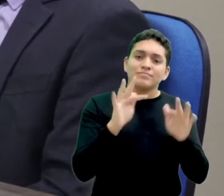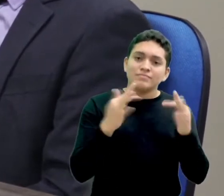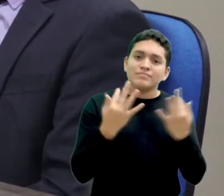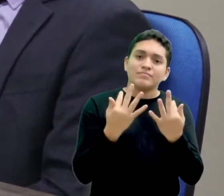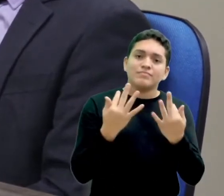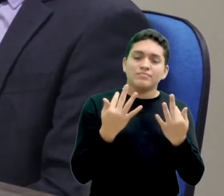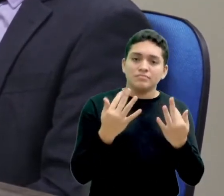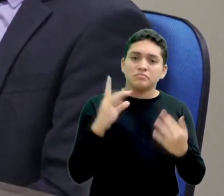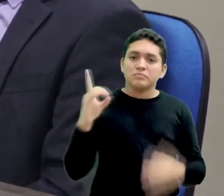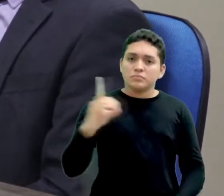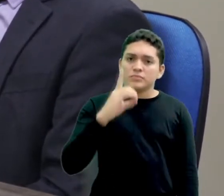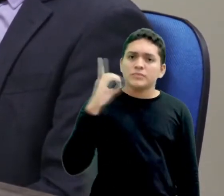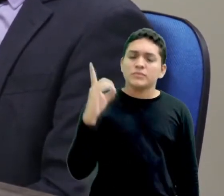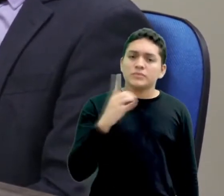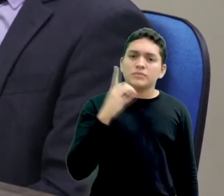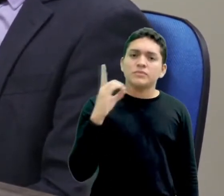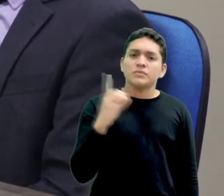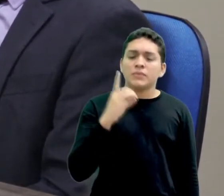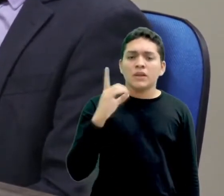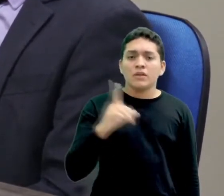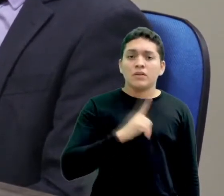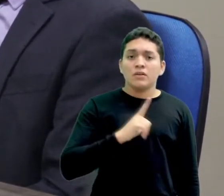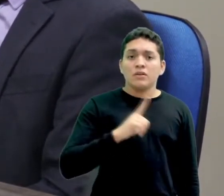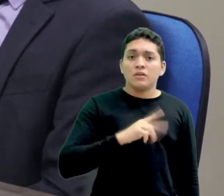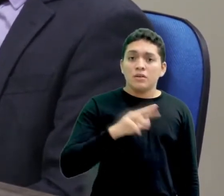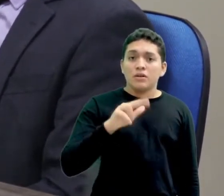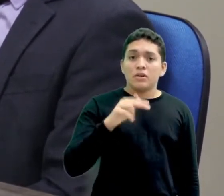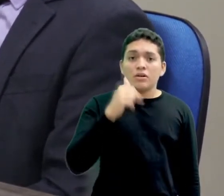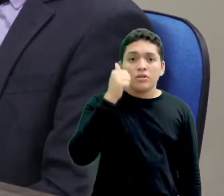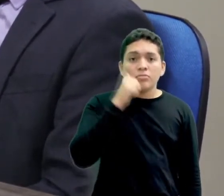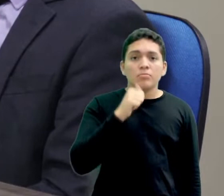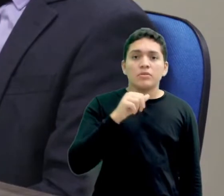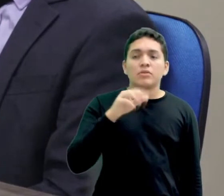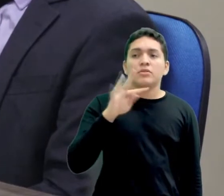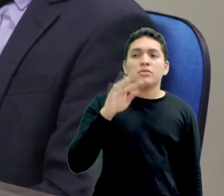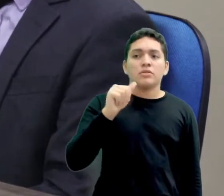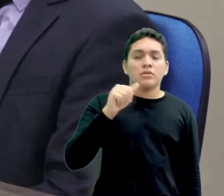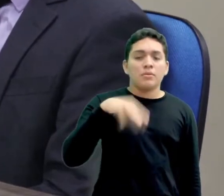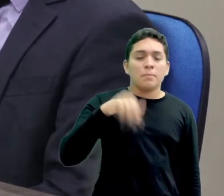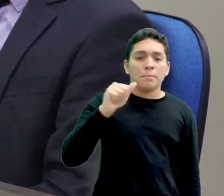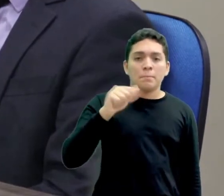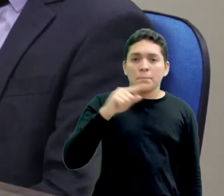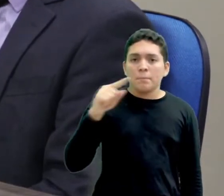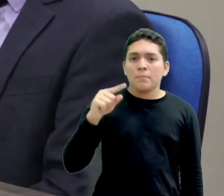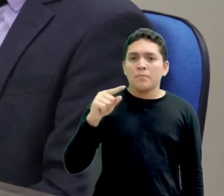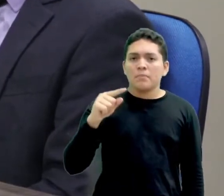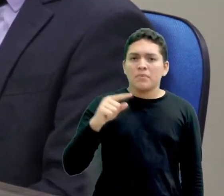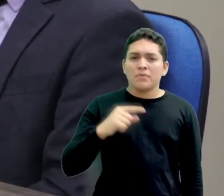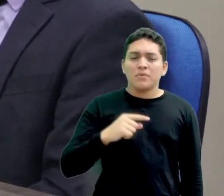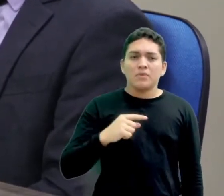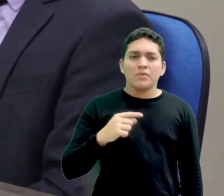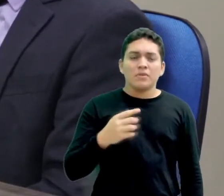onde Aminon tinha a sua irmã Tamar, se apaixonou por ela,